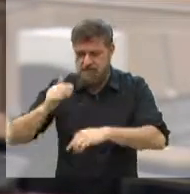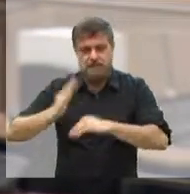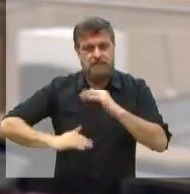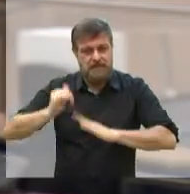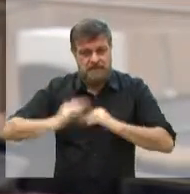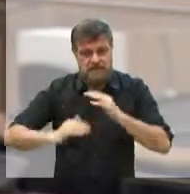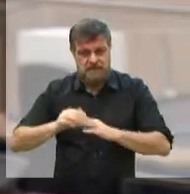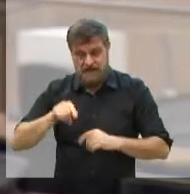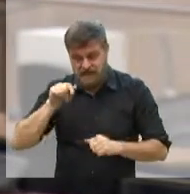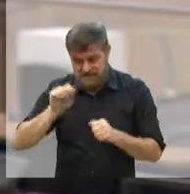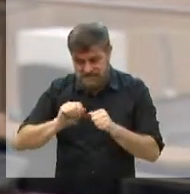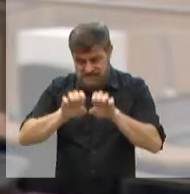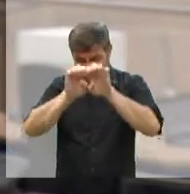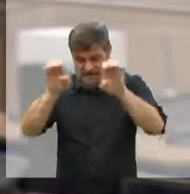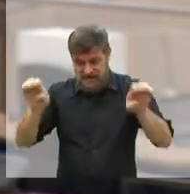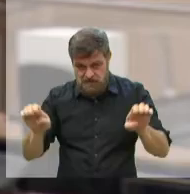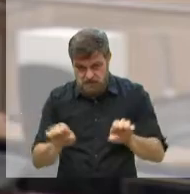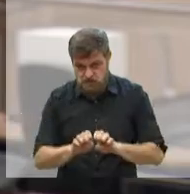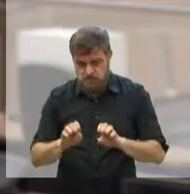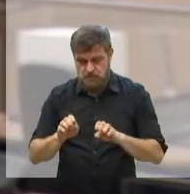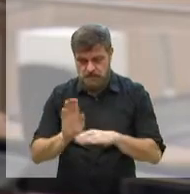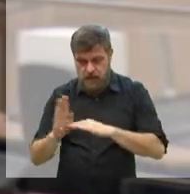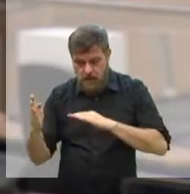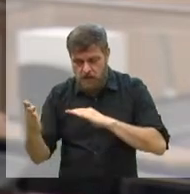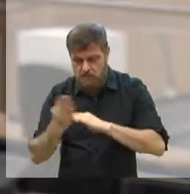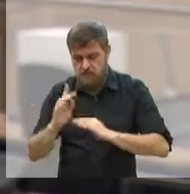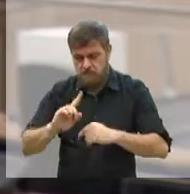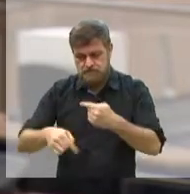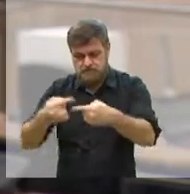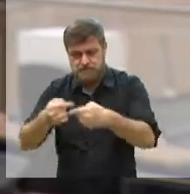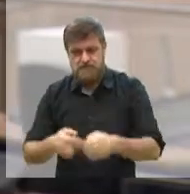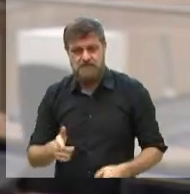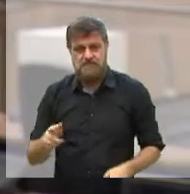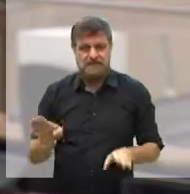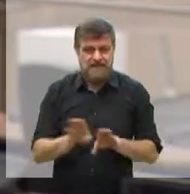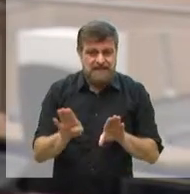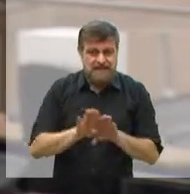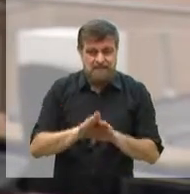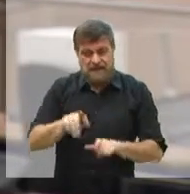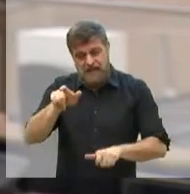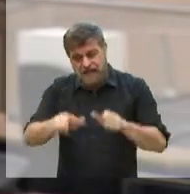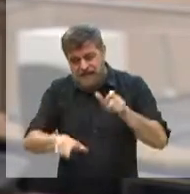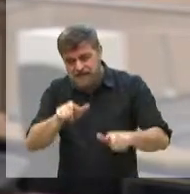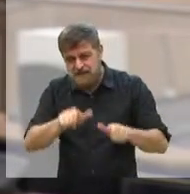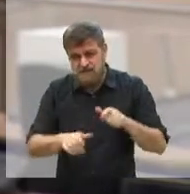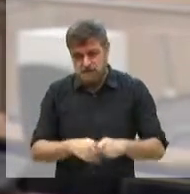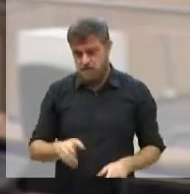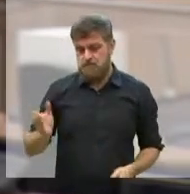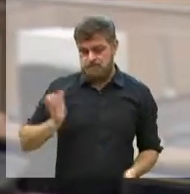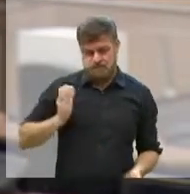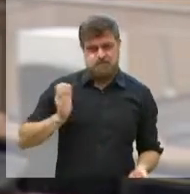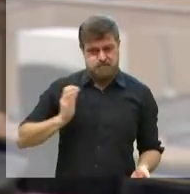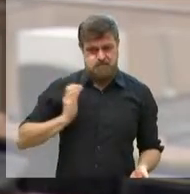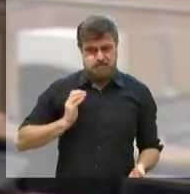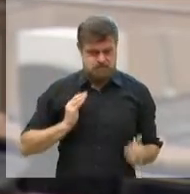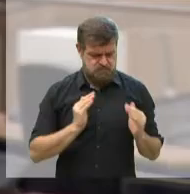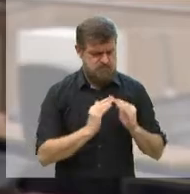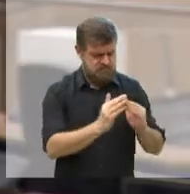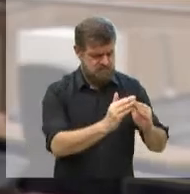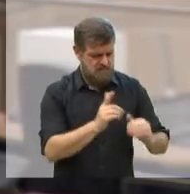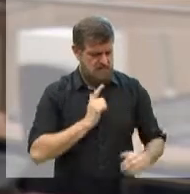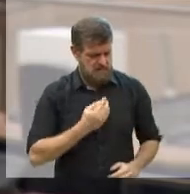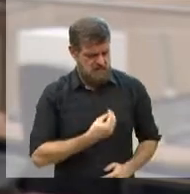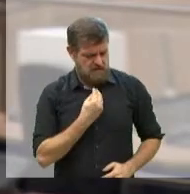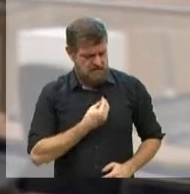com que a infraestrutura chegue e do lado, muitas vezes, das pessoas mais abastadas ou que tenham uma